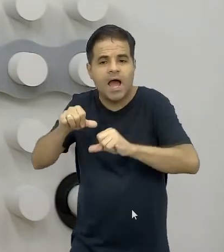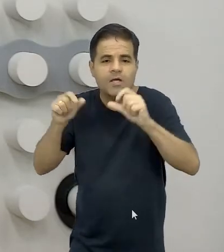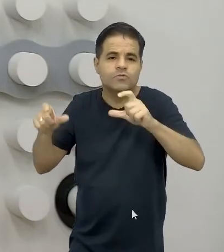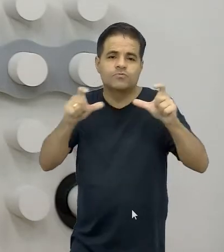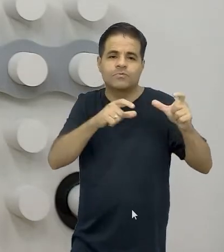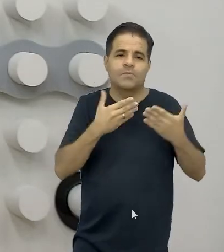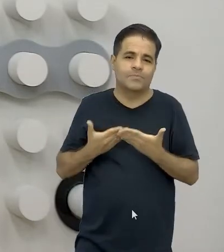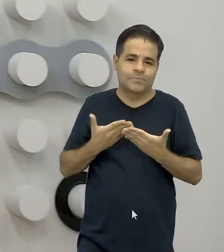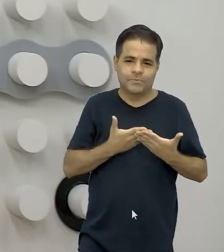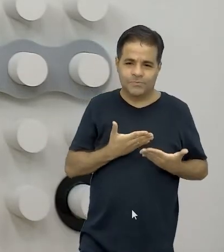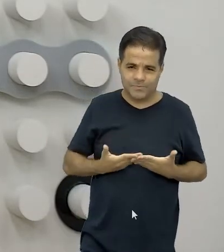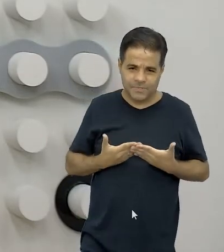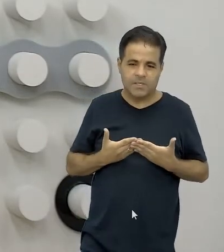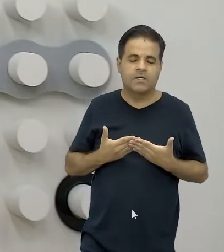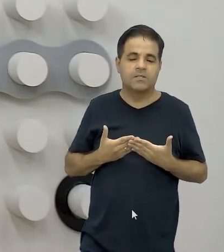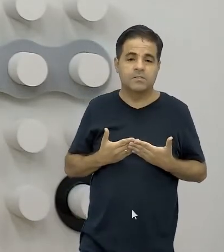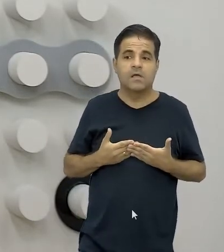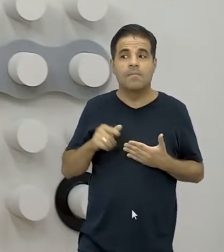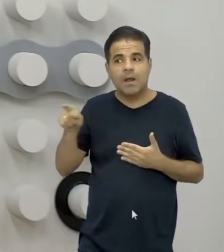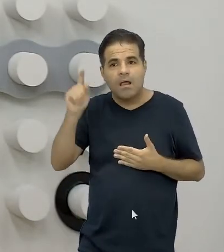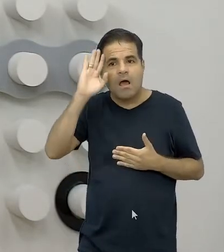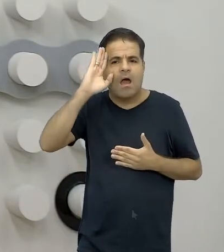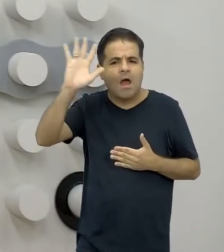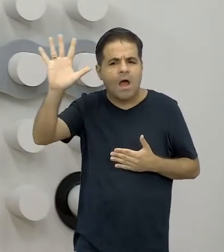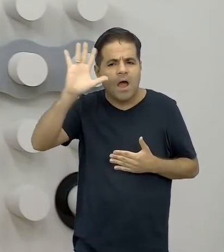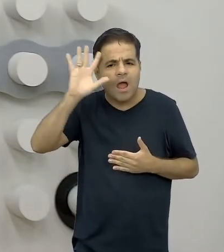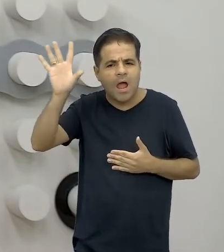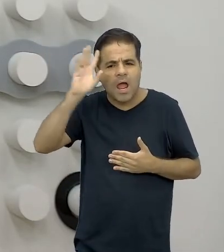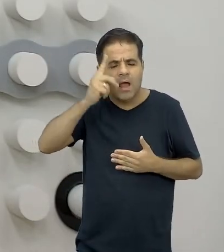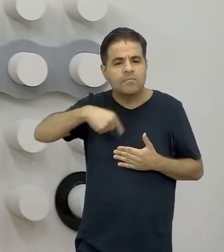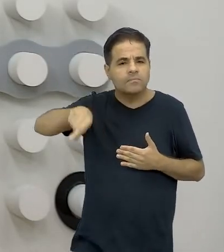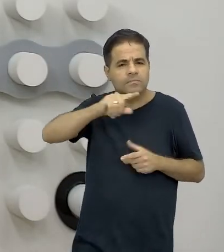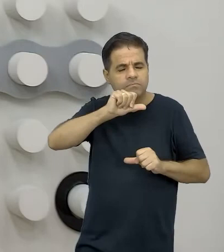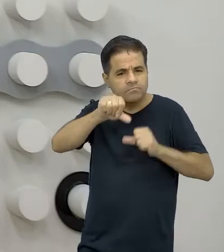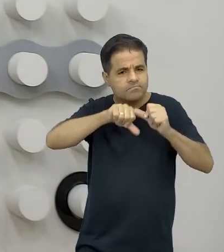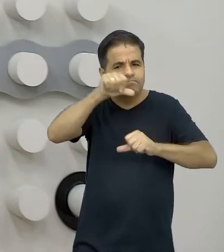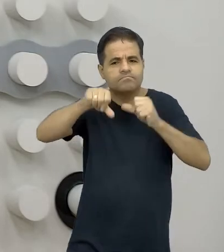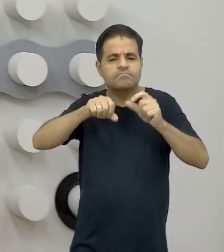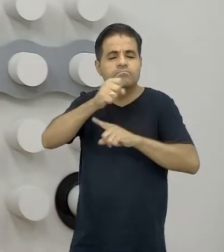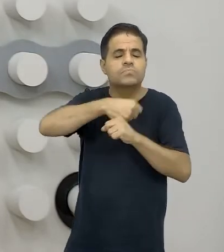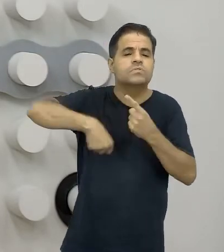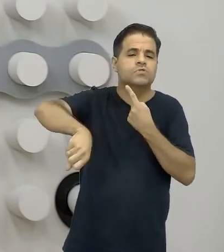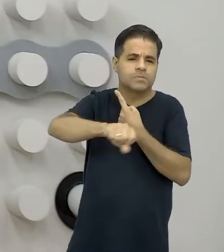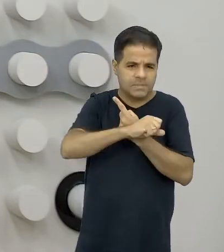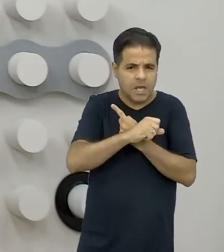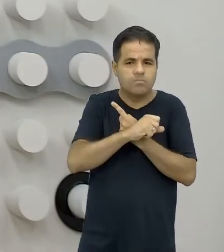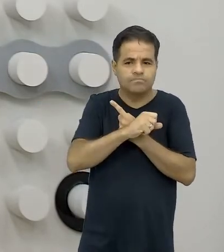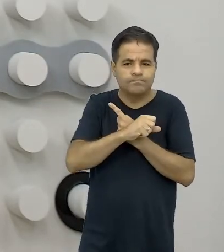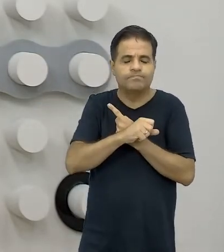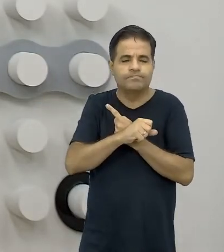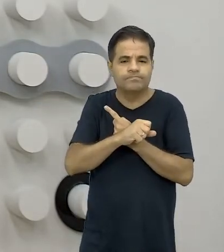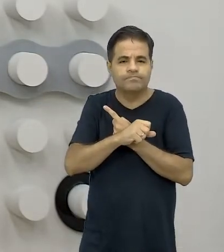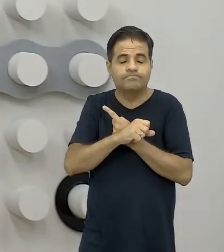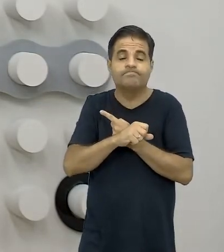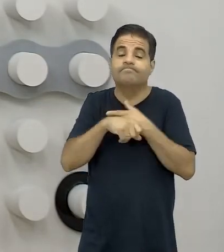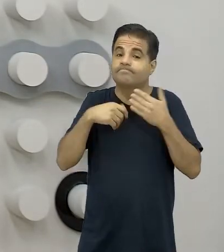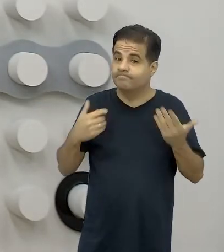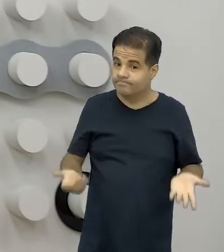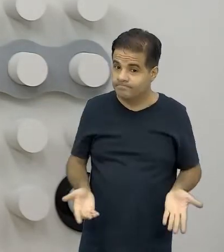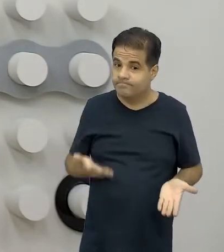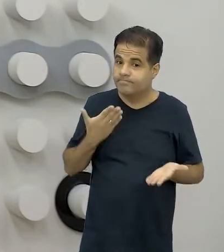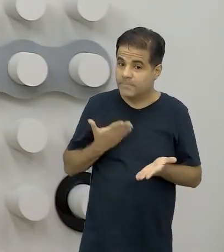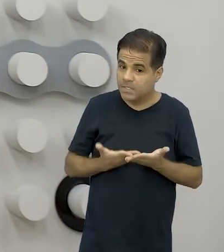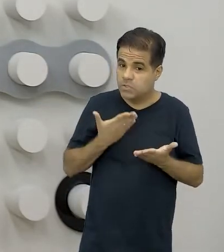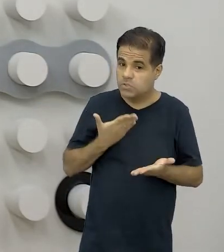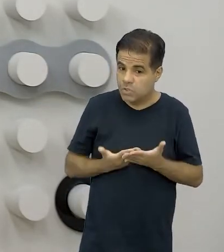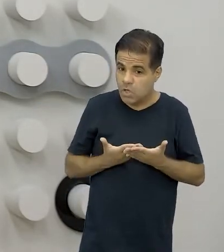estudante, né? Para refletir a respeito da mudança social, tá certo? E na